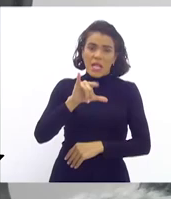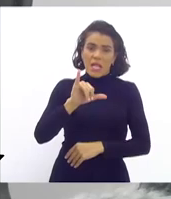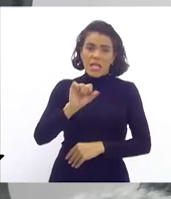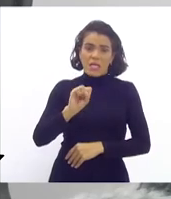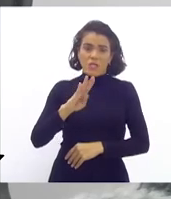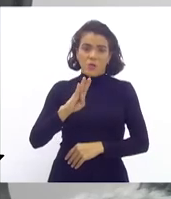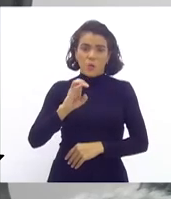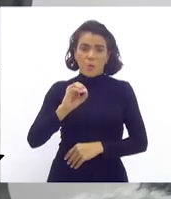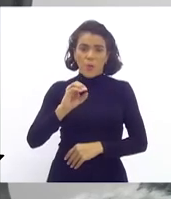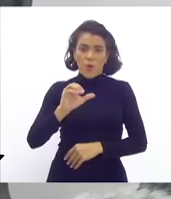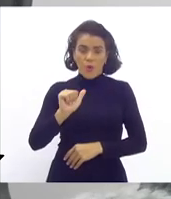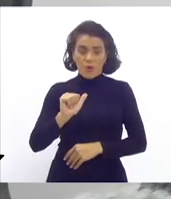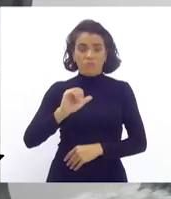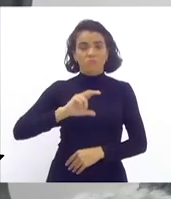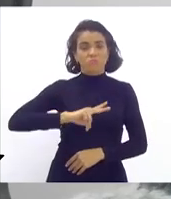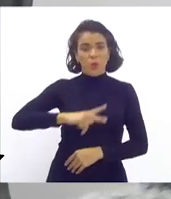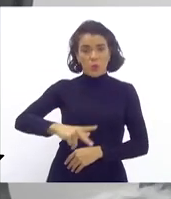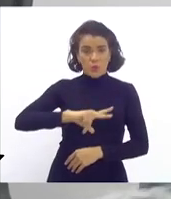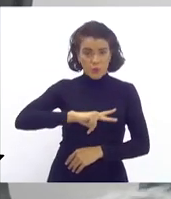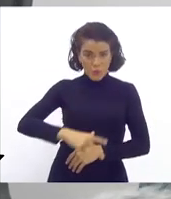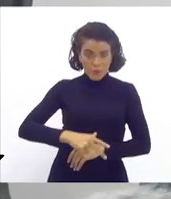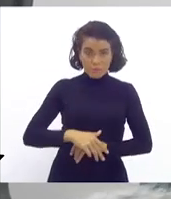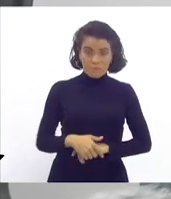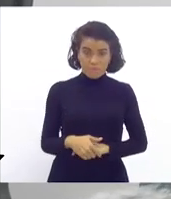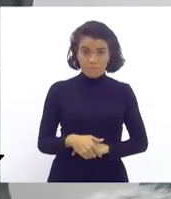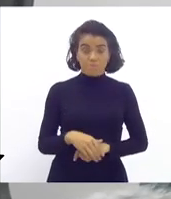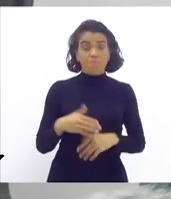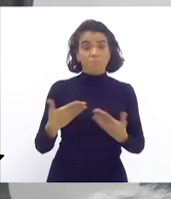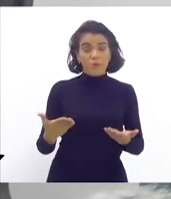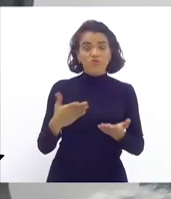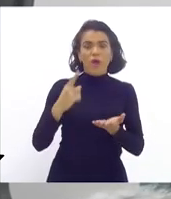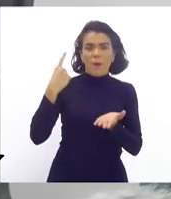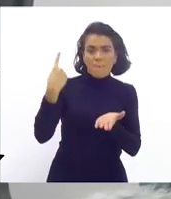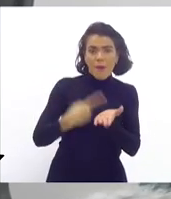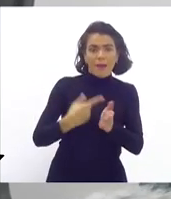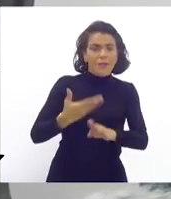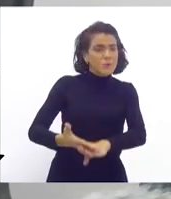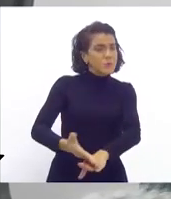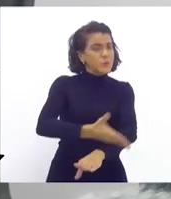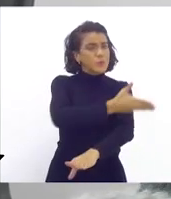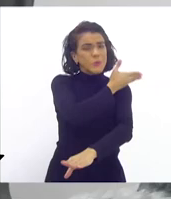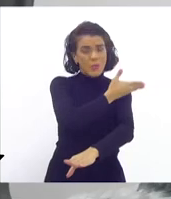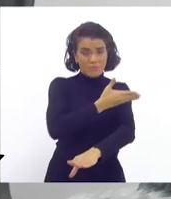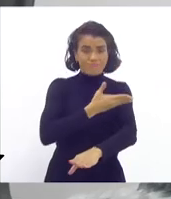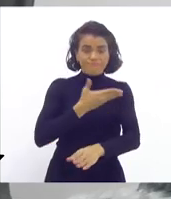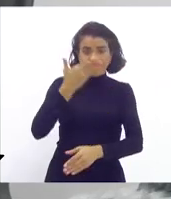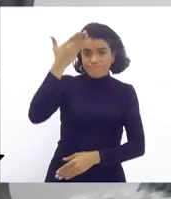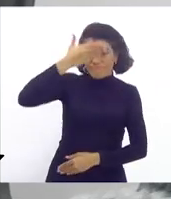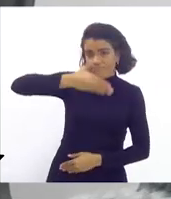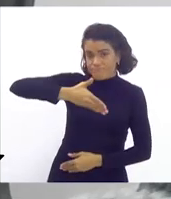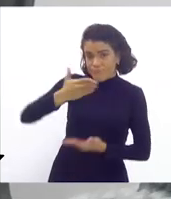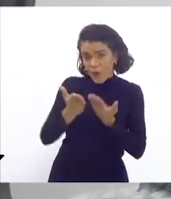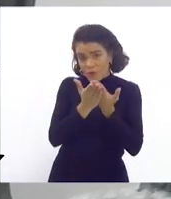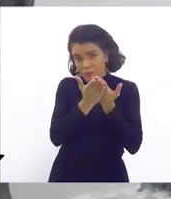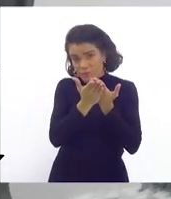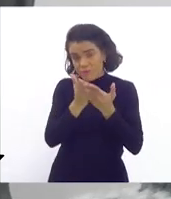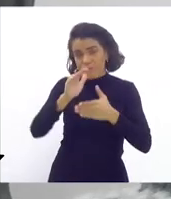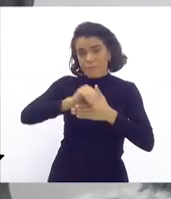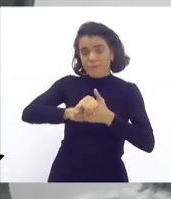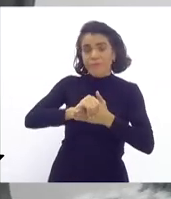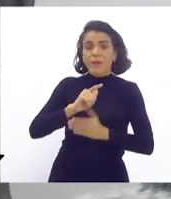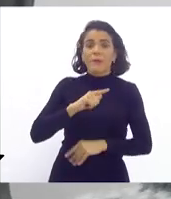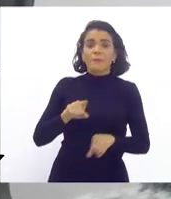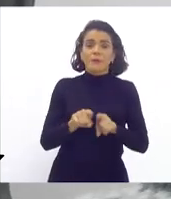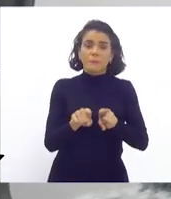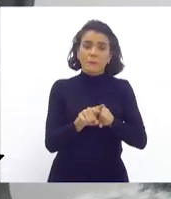cumprimento a agenda oficial da companhia previamente agendada conforme se verifica cada passagem em anexada ao presente e-mail muito